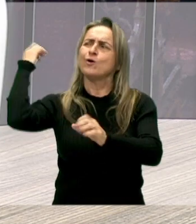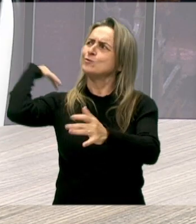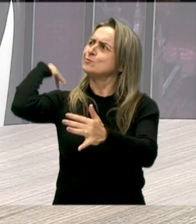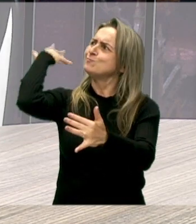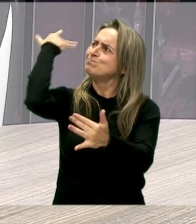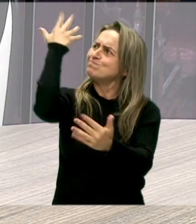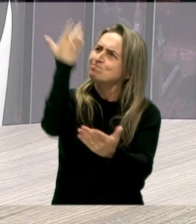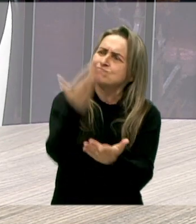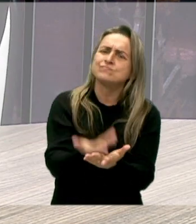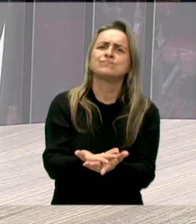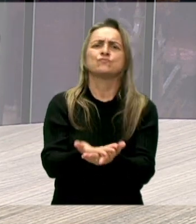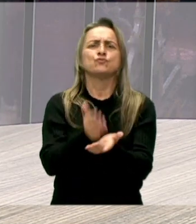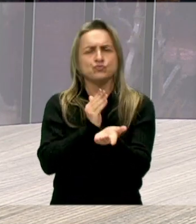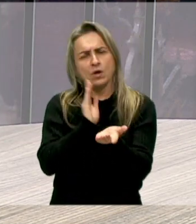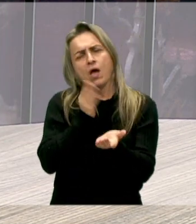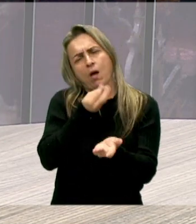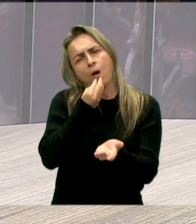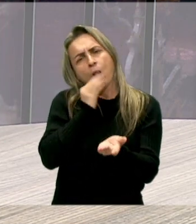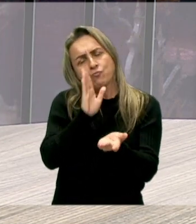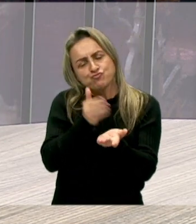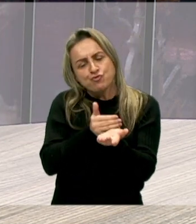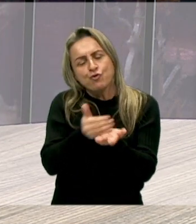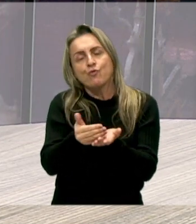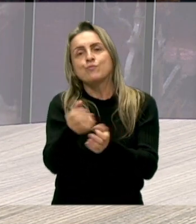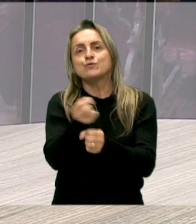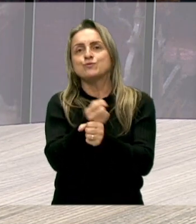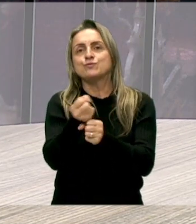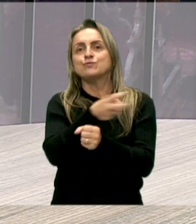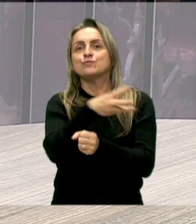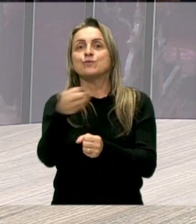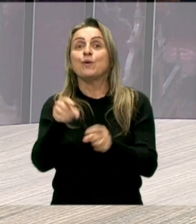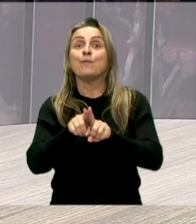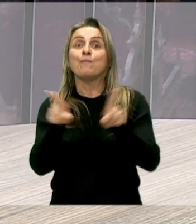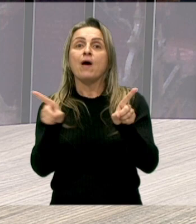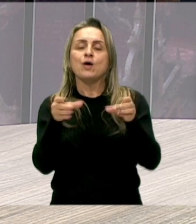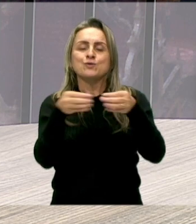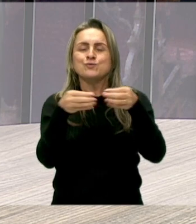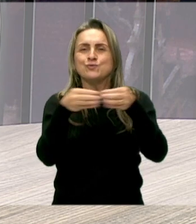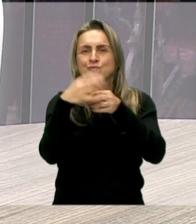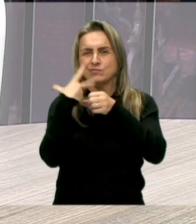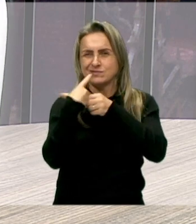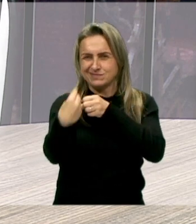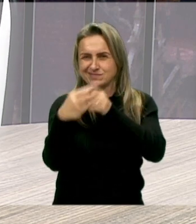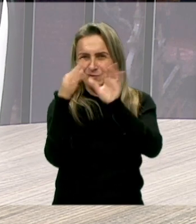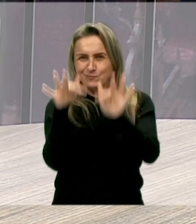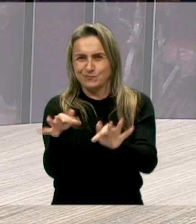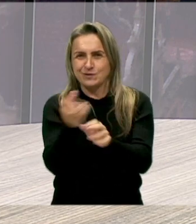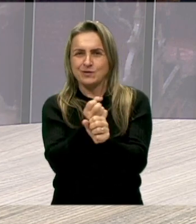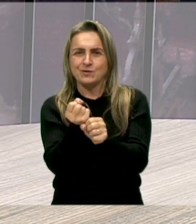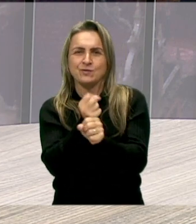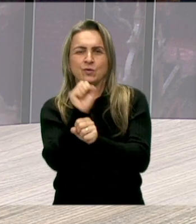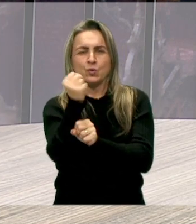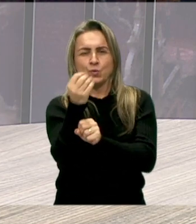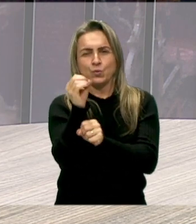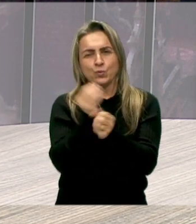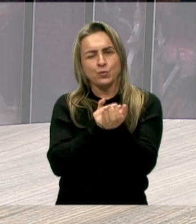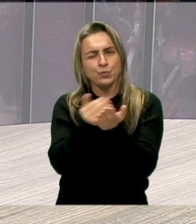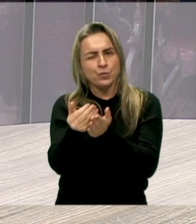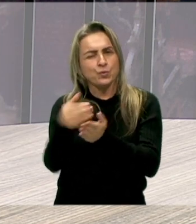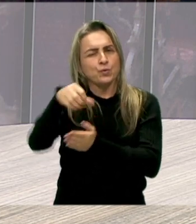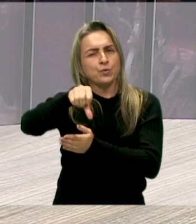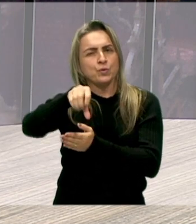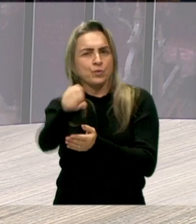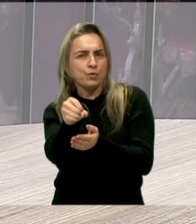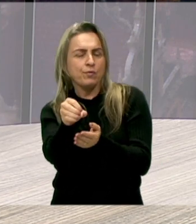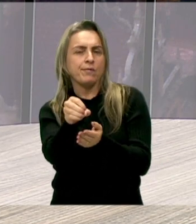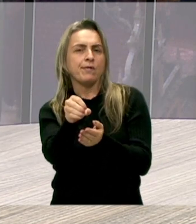de 30, mas essa galera que saiu ali no finalzinho da década de 80, início de 90, para pegar